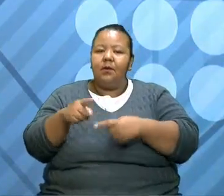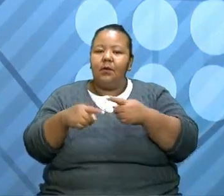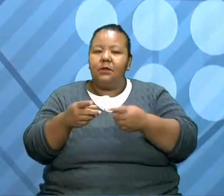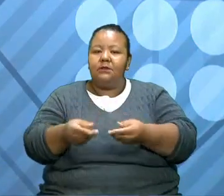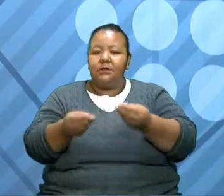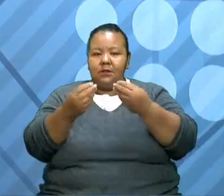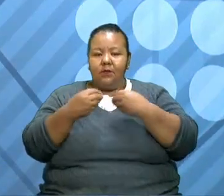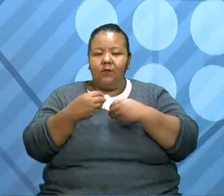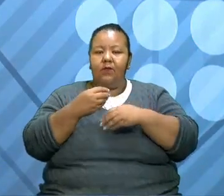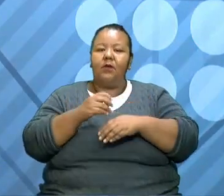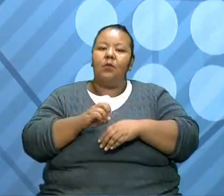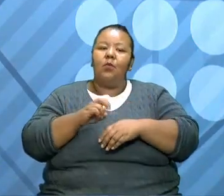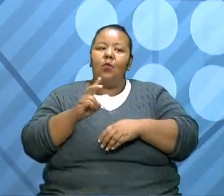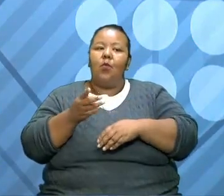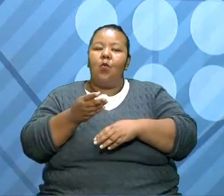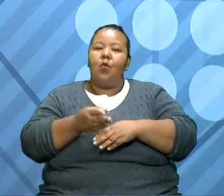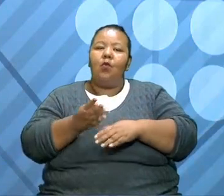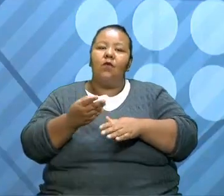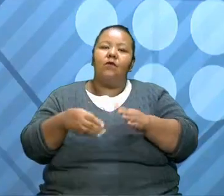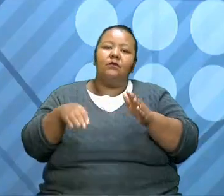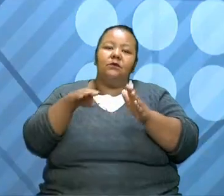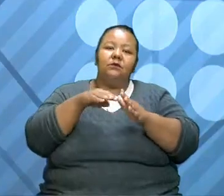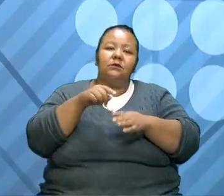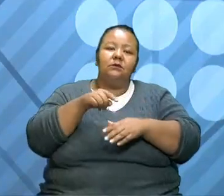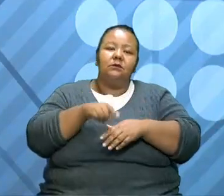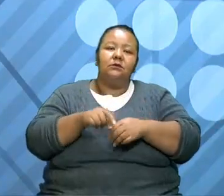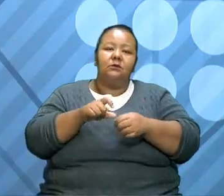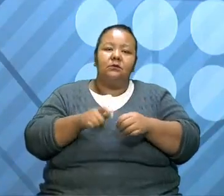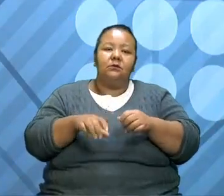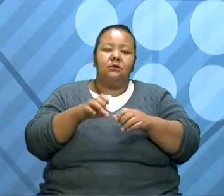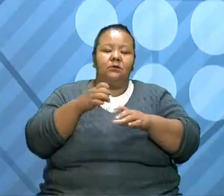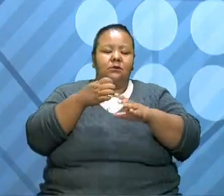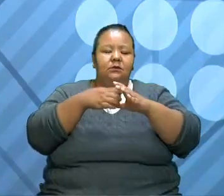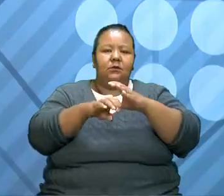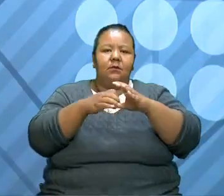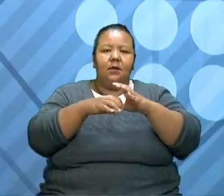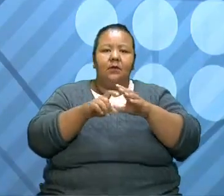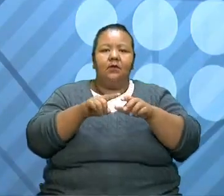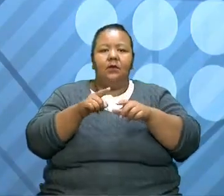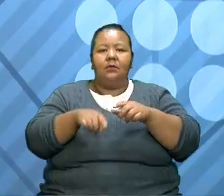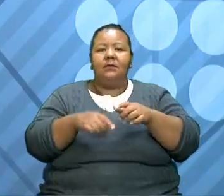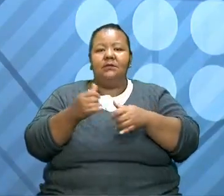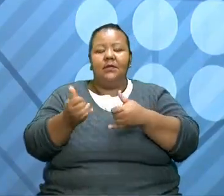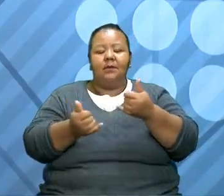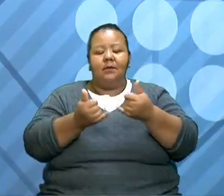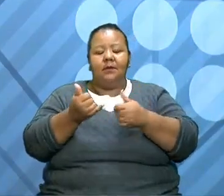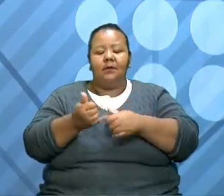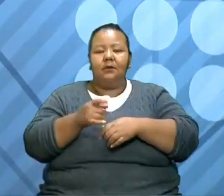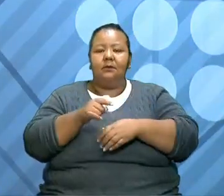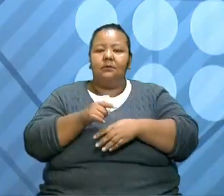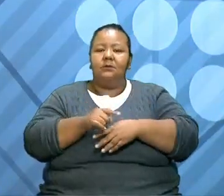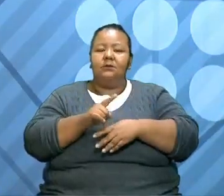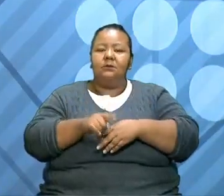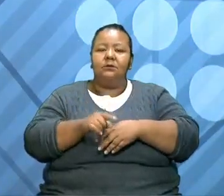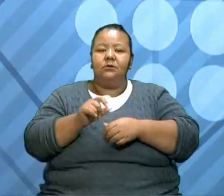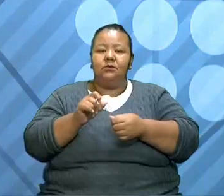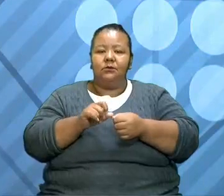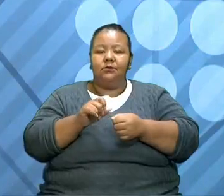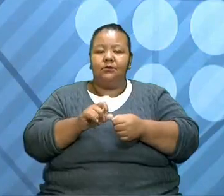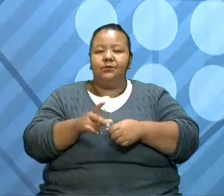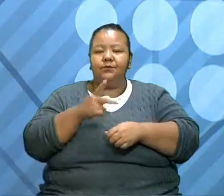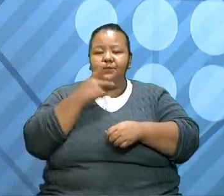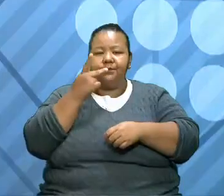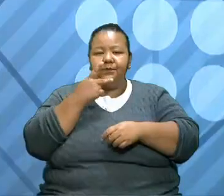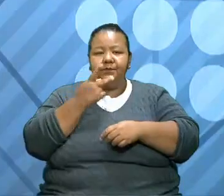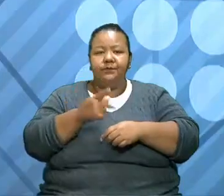devolverem? Ou você chegaria ali e enviaria um e-mail? Você falou assim, ah, mas era uma brincadeira. Eu sei, mas a questão é, o que foi